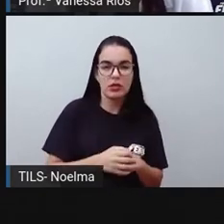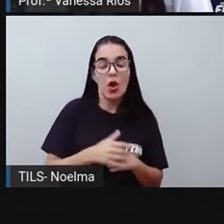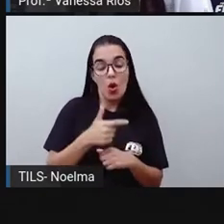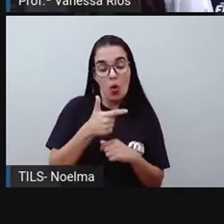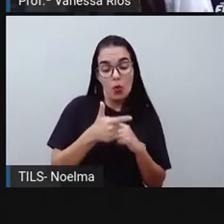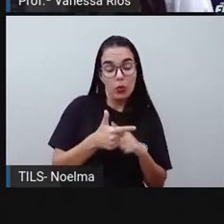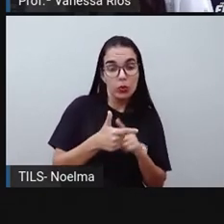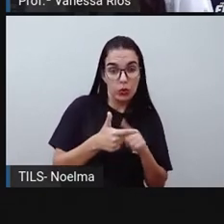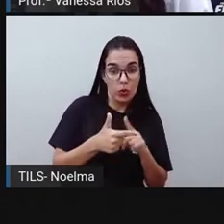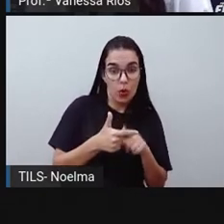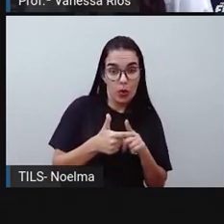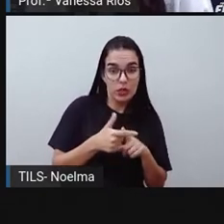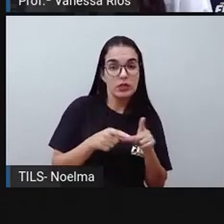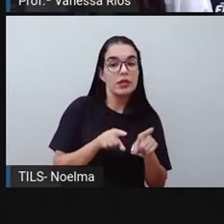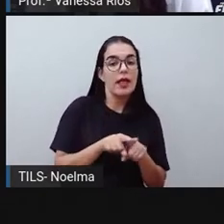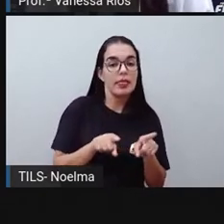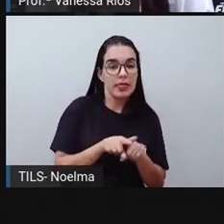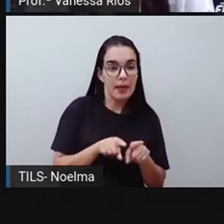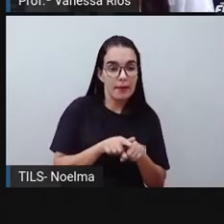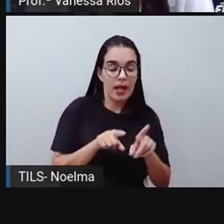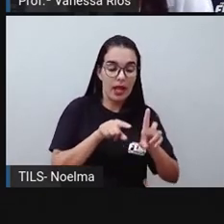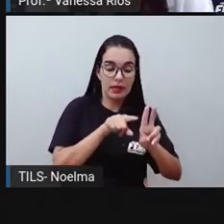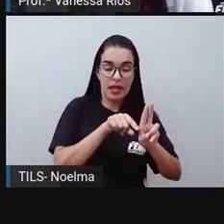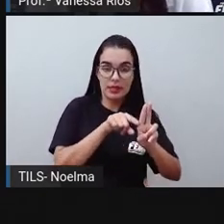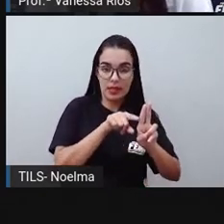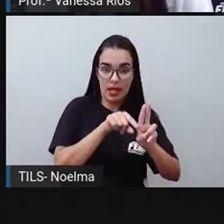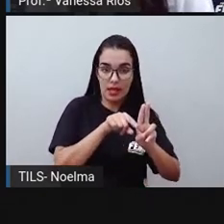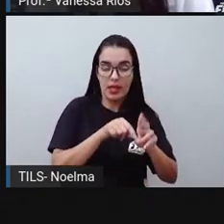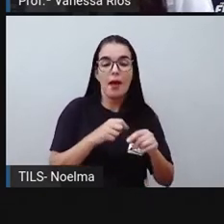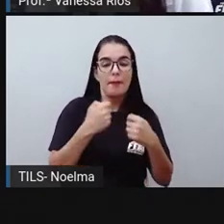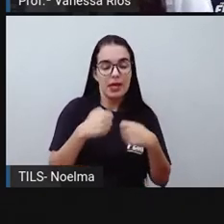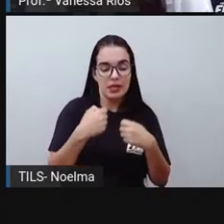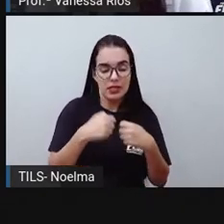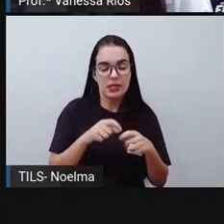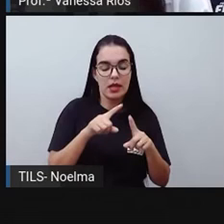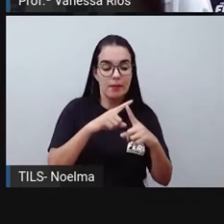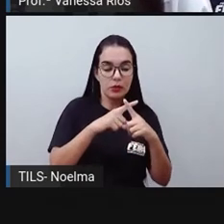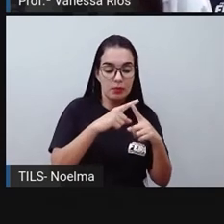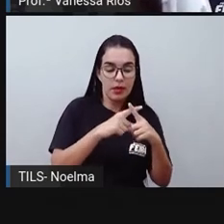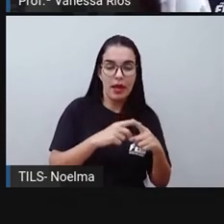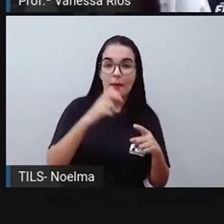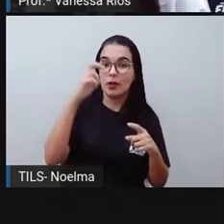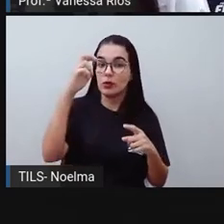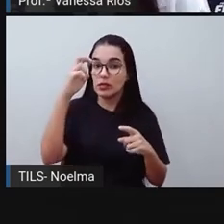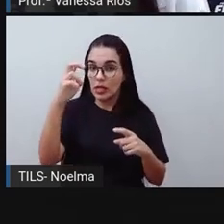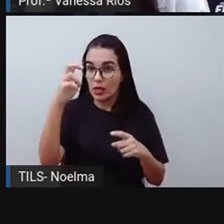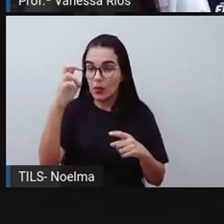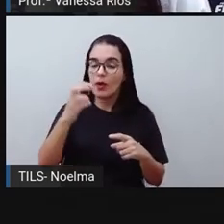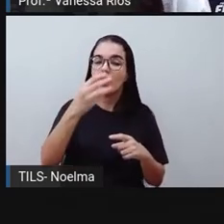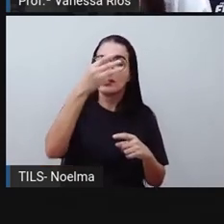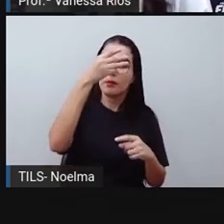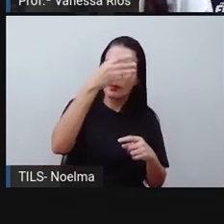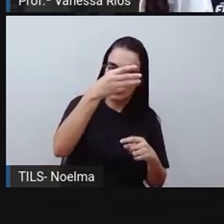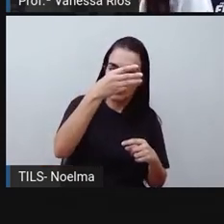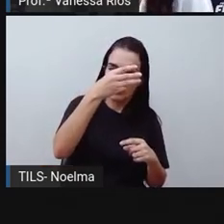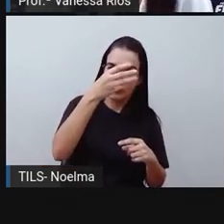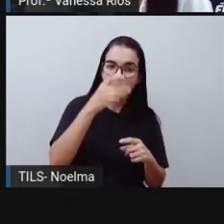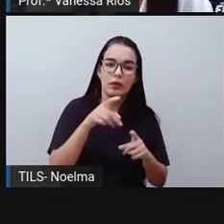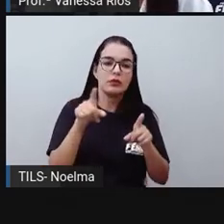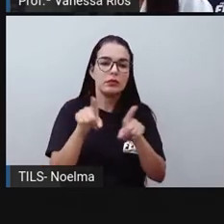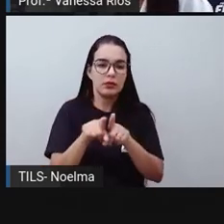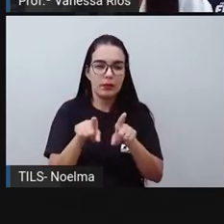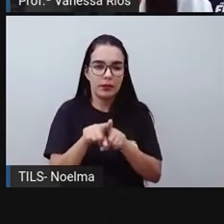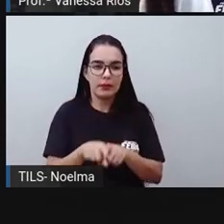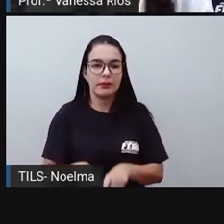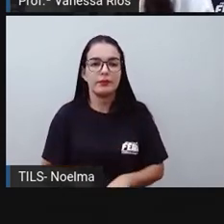3. E depois o 2, que já representa a dezena, nós também precisamos multiplicar pelo 5 e também